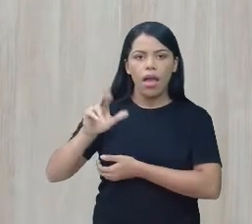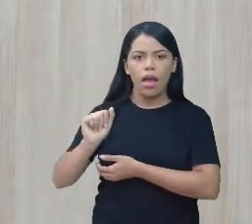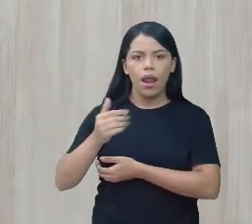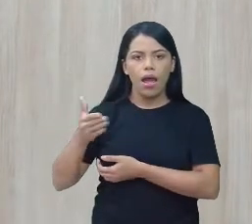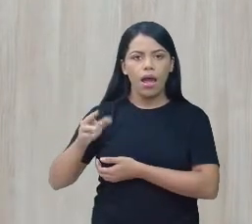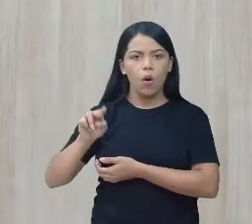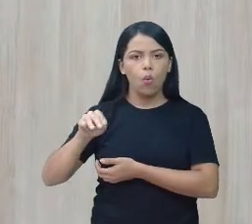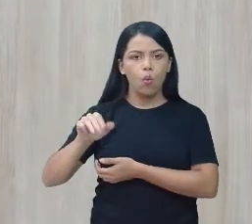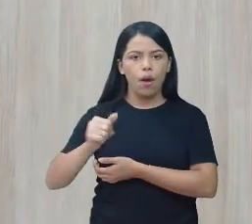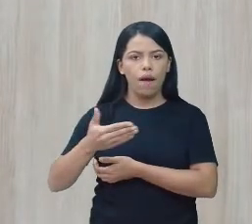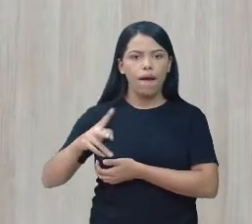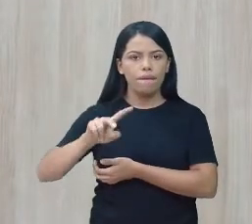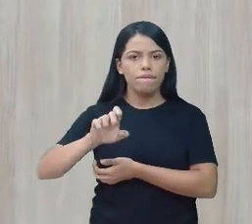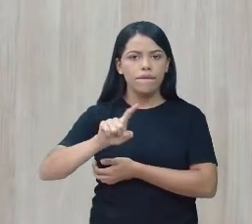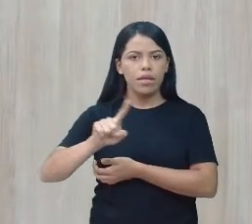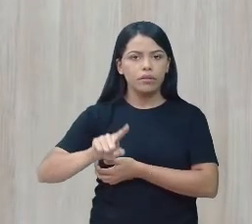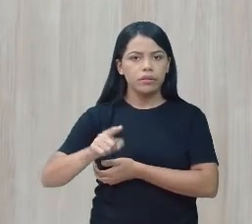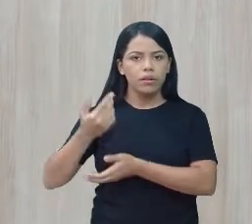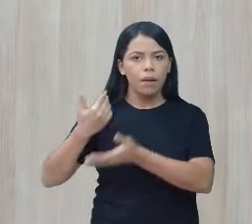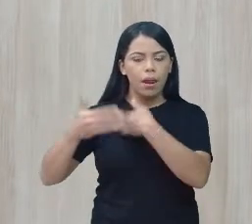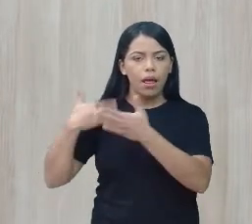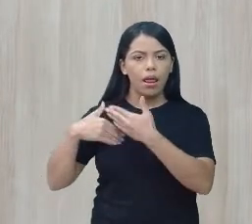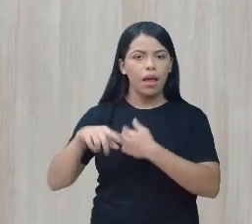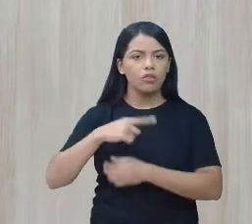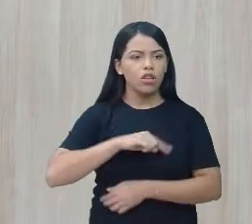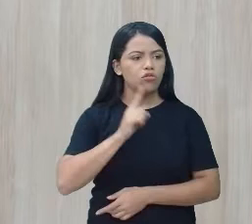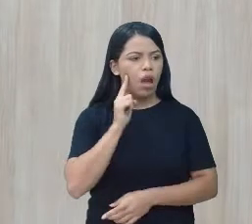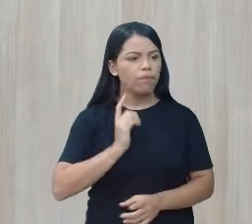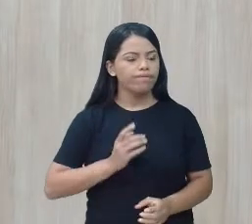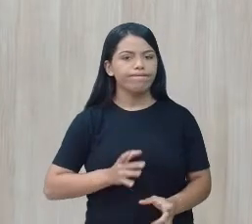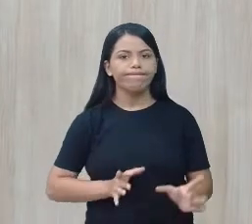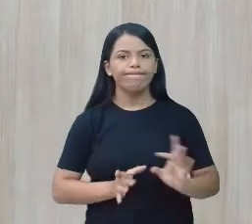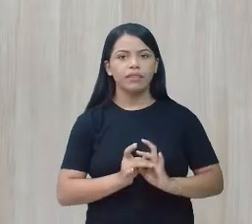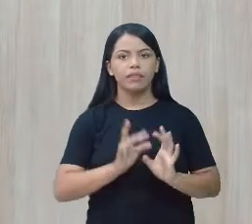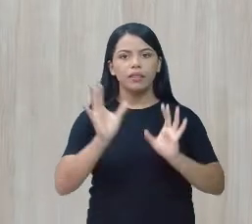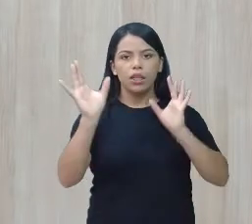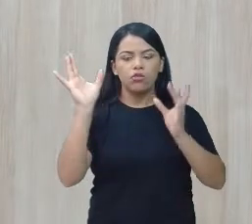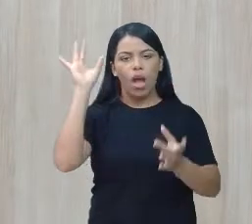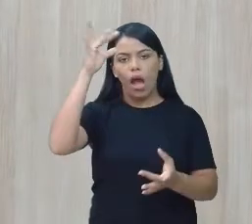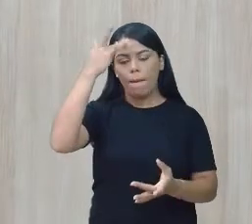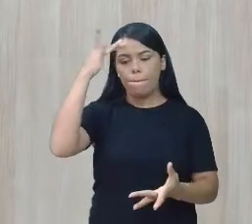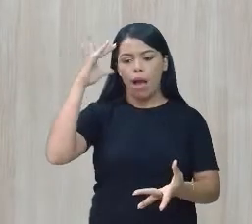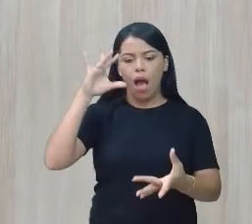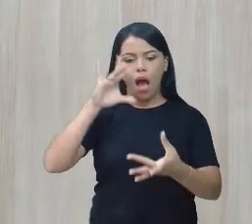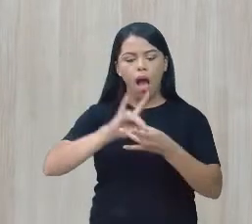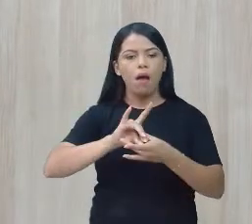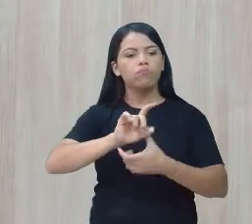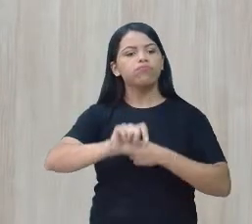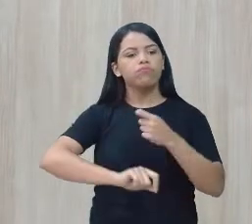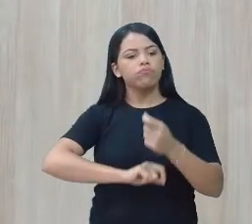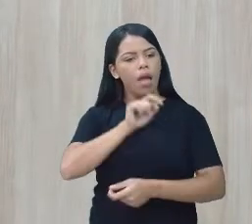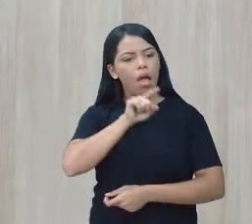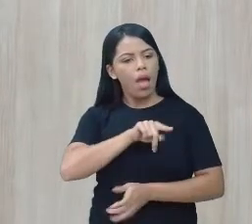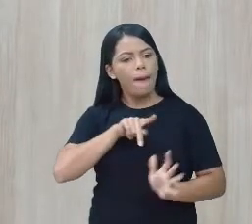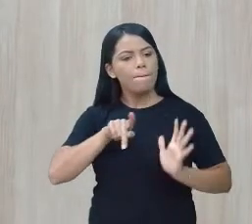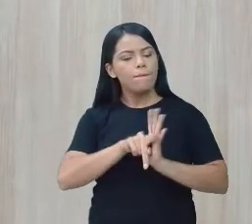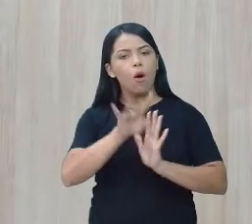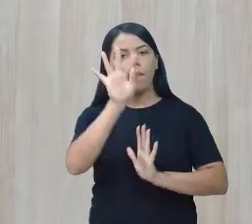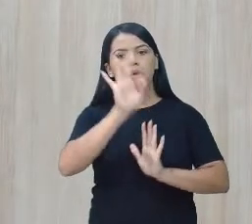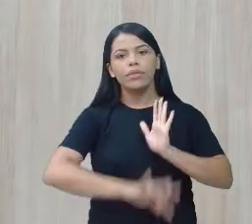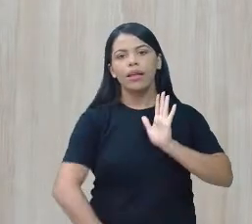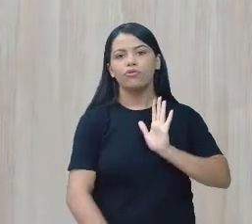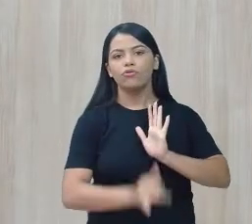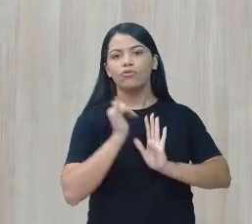consegue reconhecer que isso aí se trata de uma história, de um texto escrito em narrativa, que